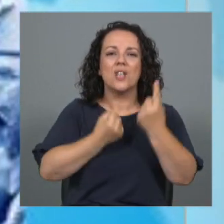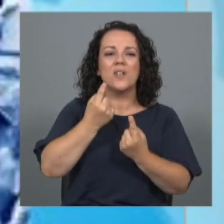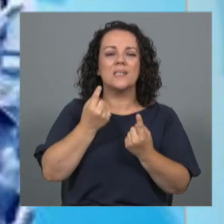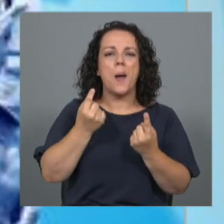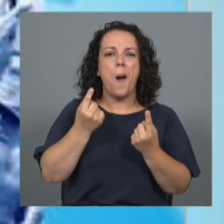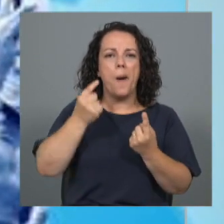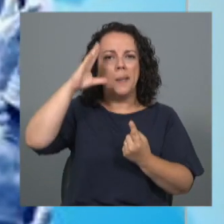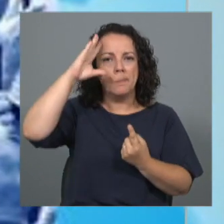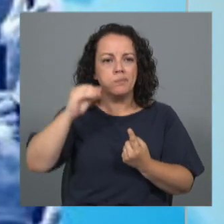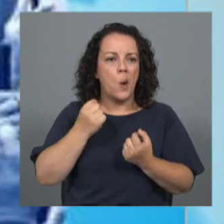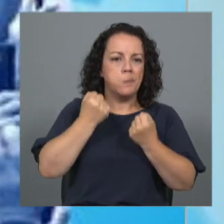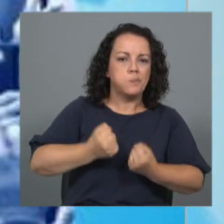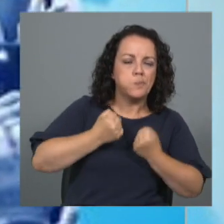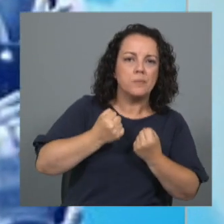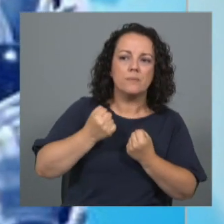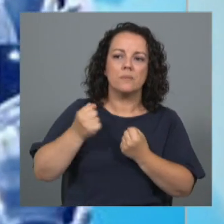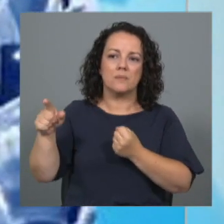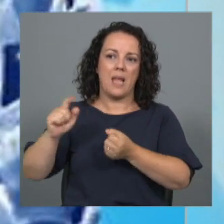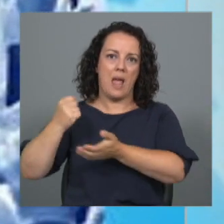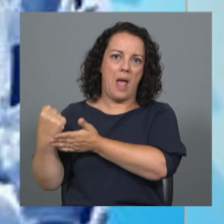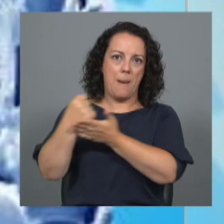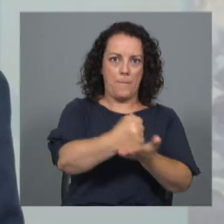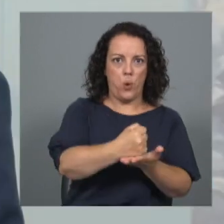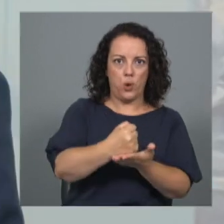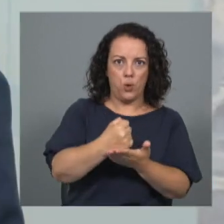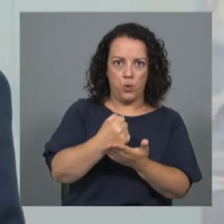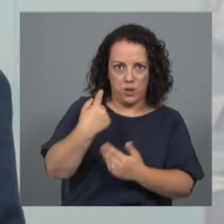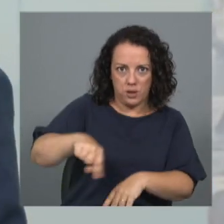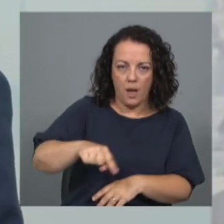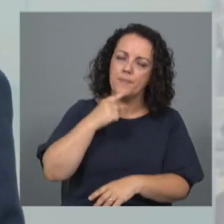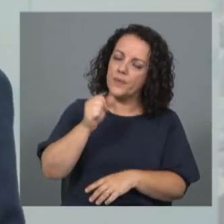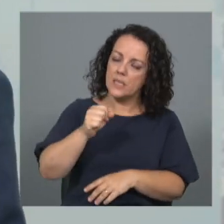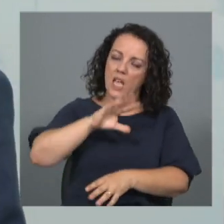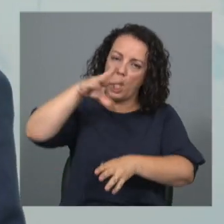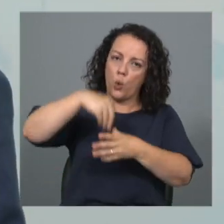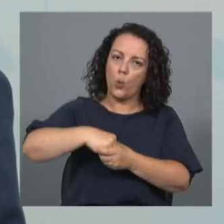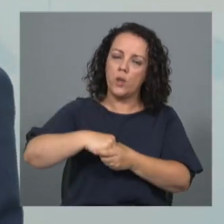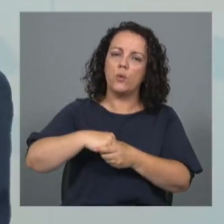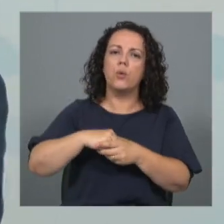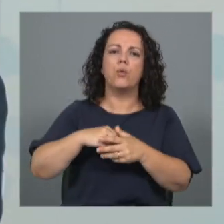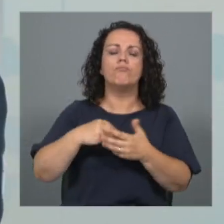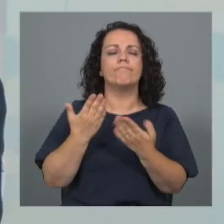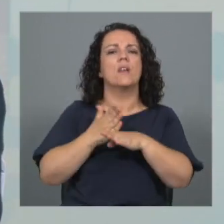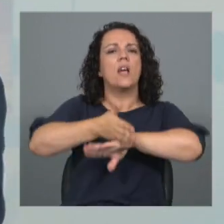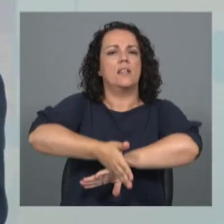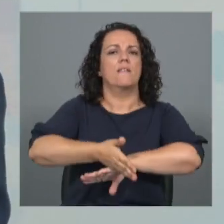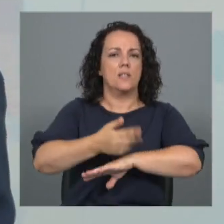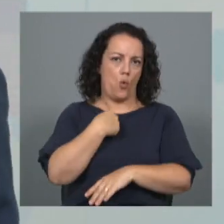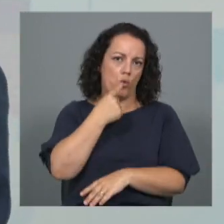e também está previsto esse cuidado. Sim, faz parte da estratégia de intervenção. Como eu disse, não